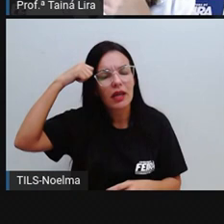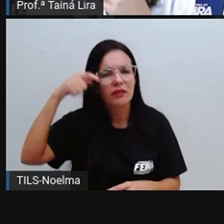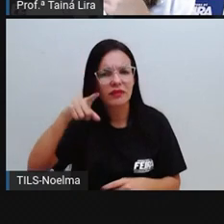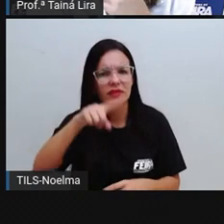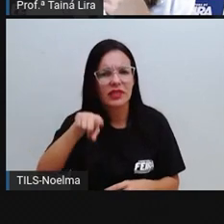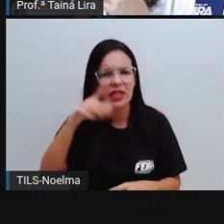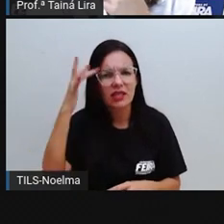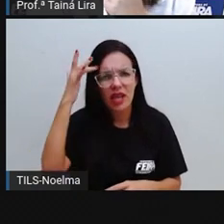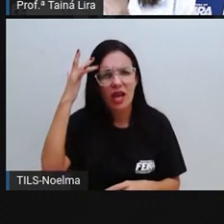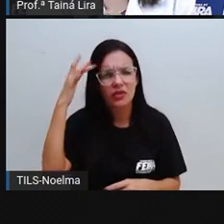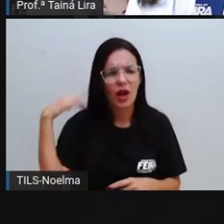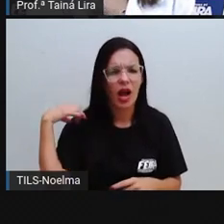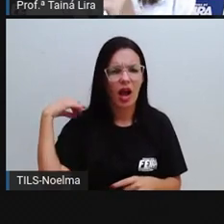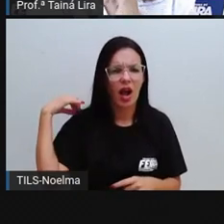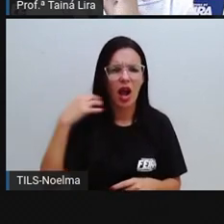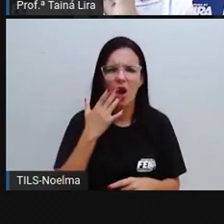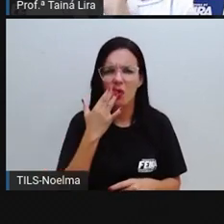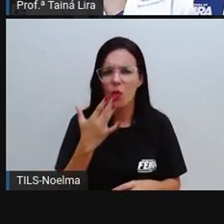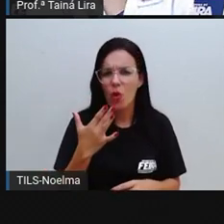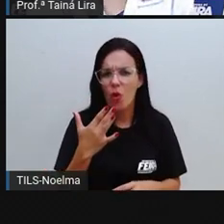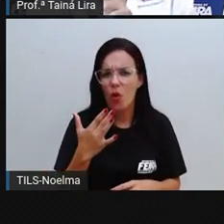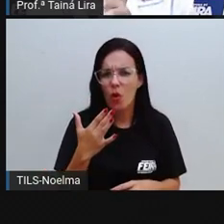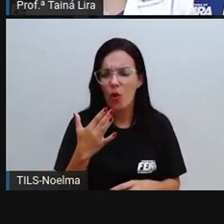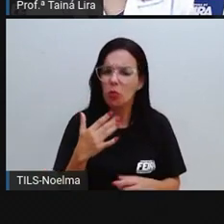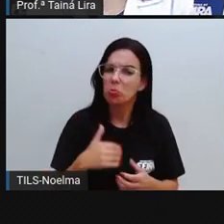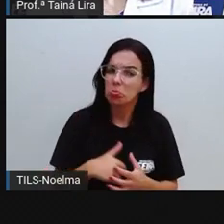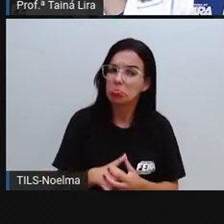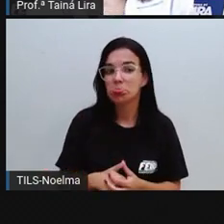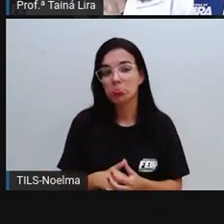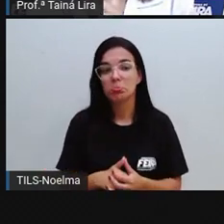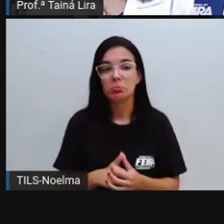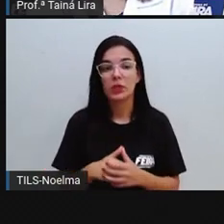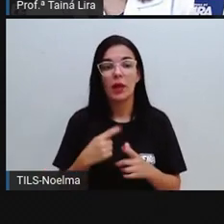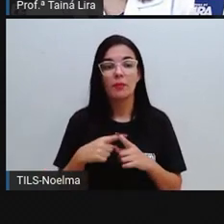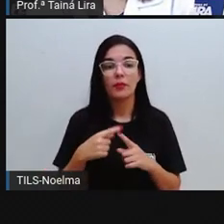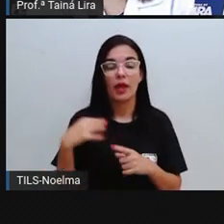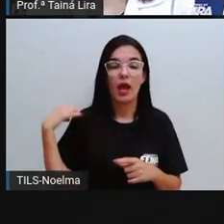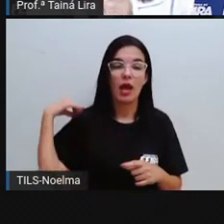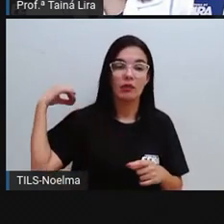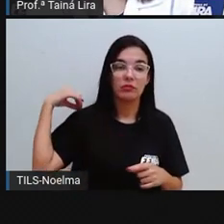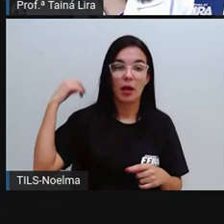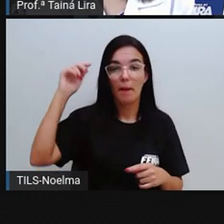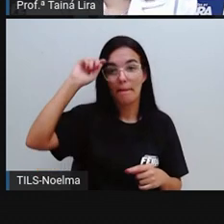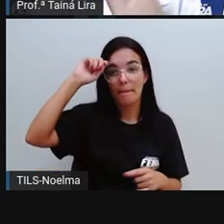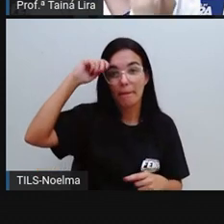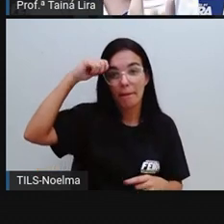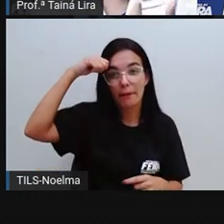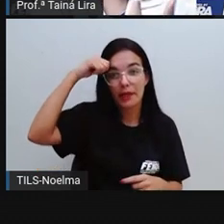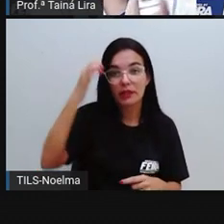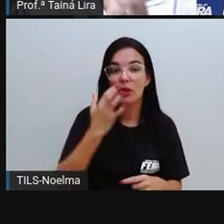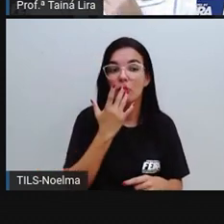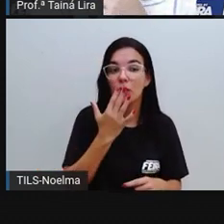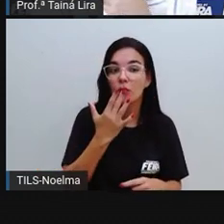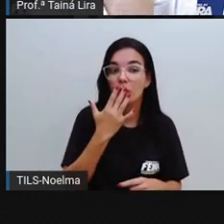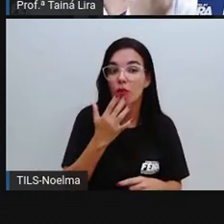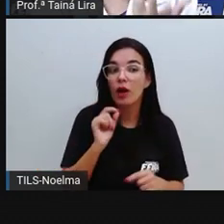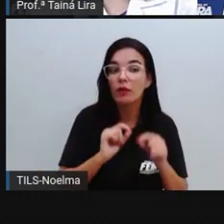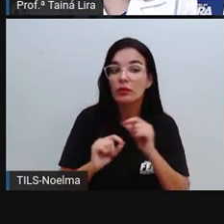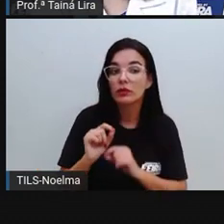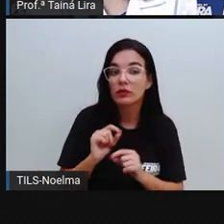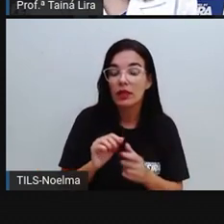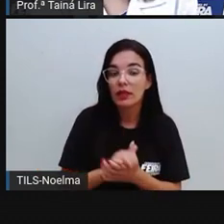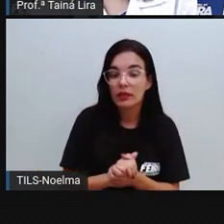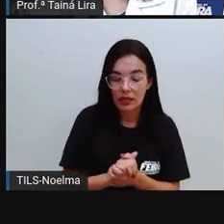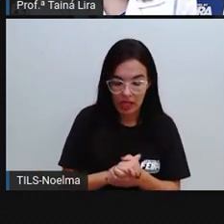do uniforme? No caso, né, segundo ano, esse uniforme mais escuro aí do time Lutadores, como